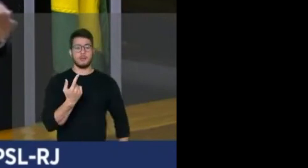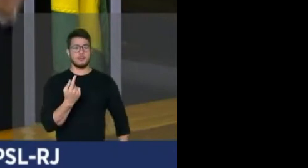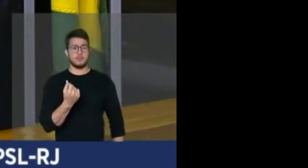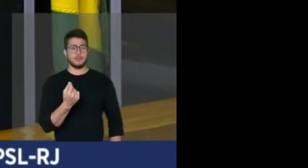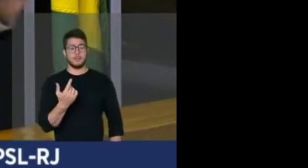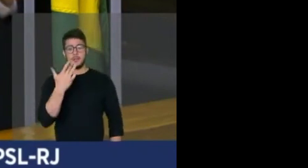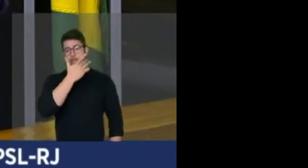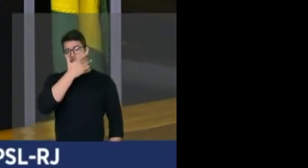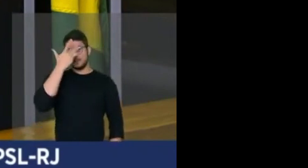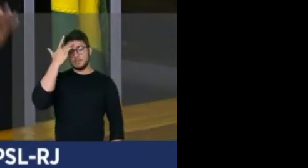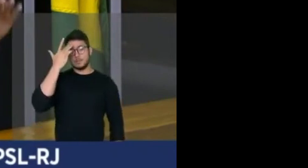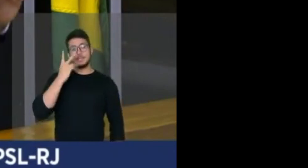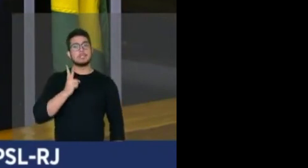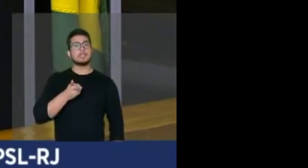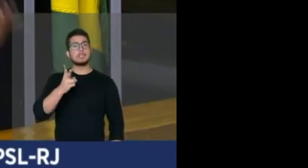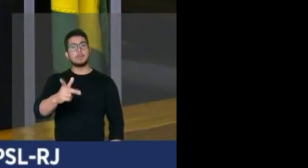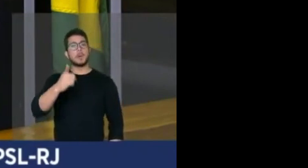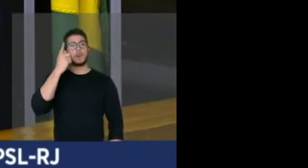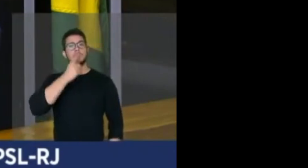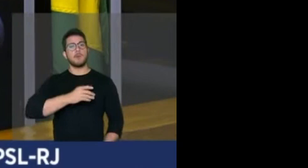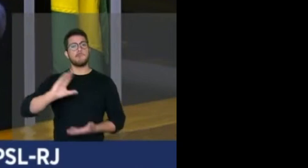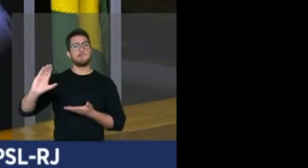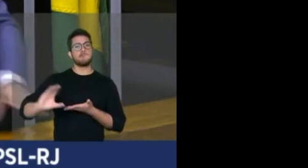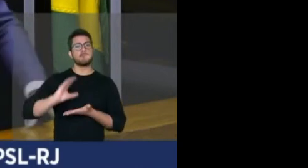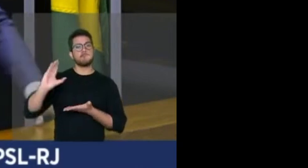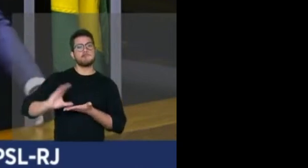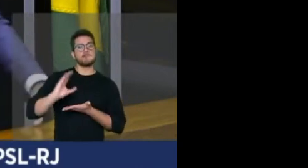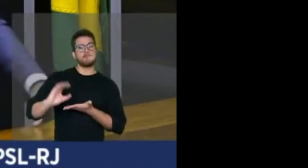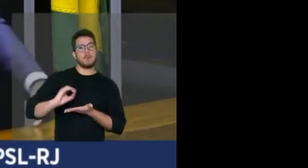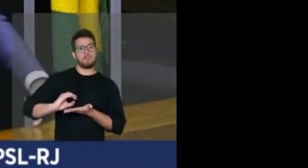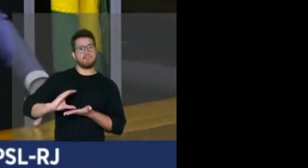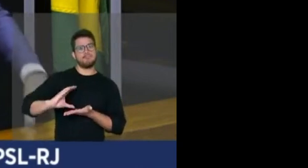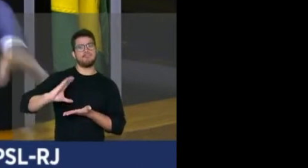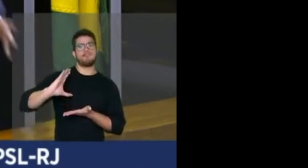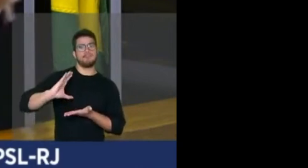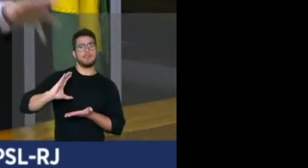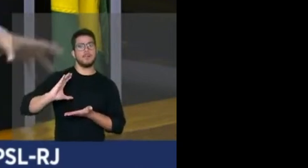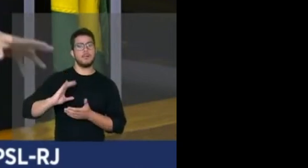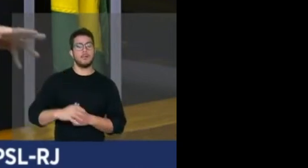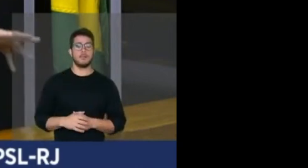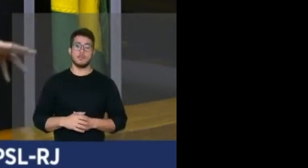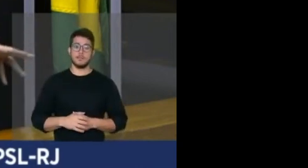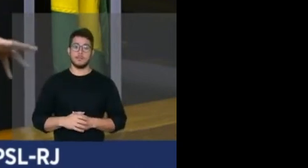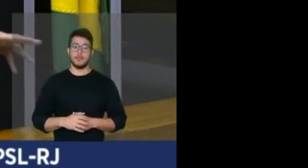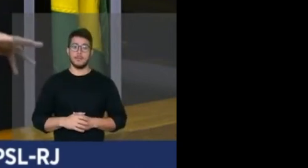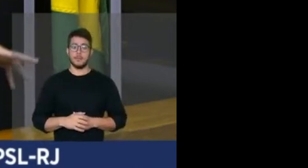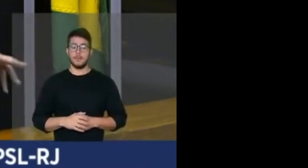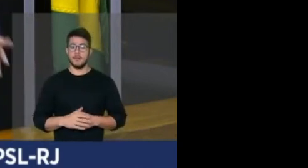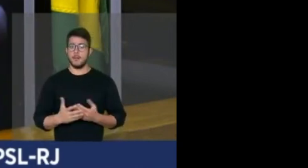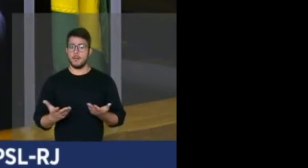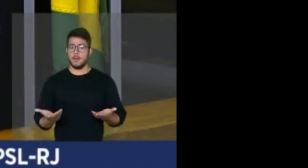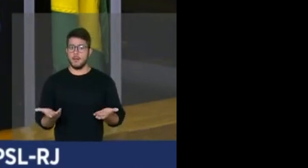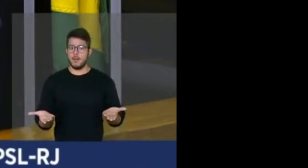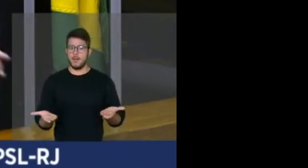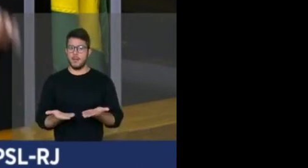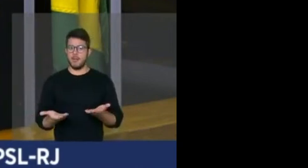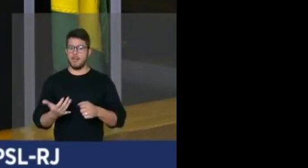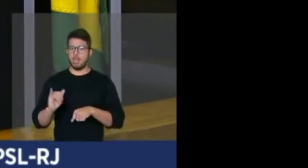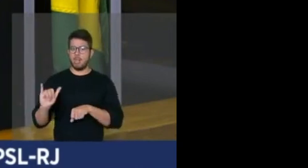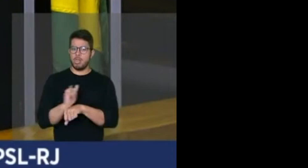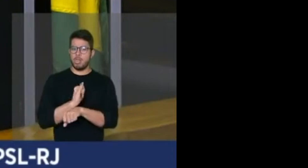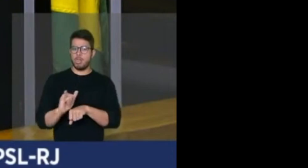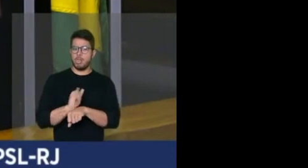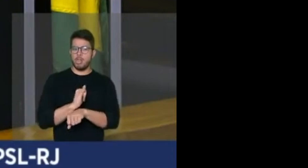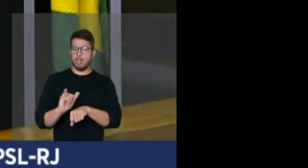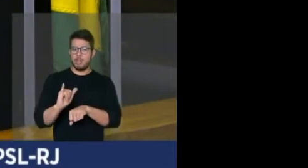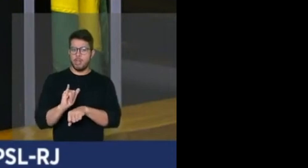aqueles que se beneficiavam de forma espúria com o dinheiro da cultura, e aí fazem essa manobra